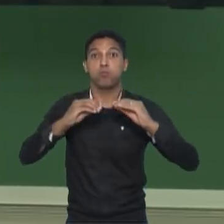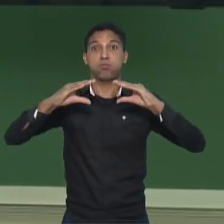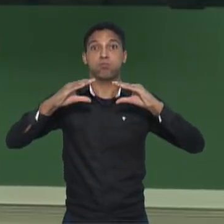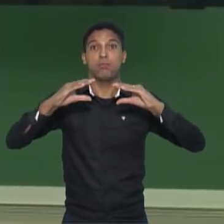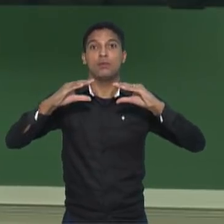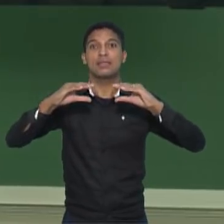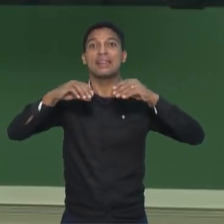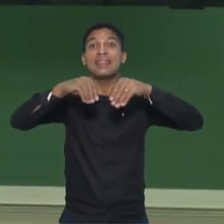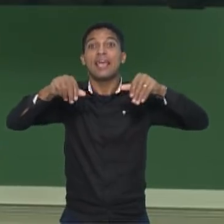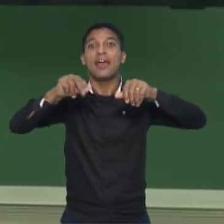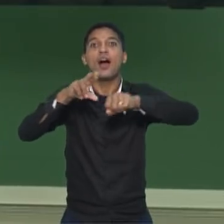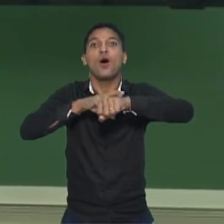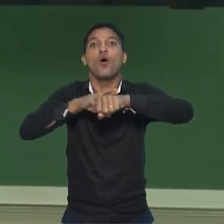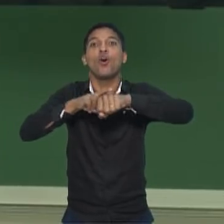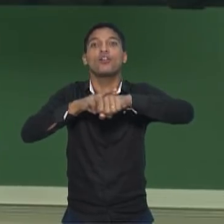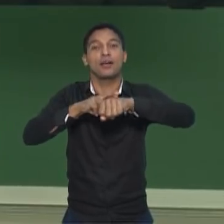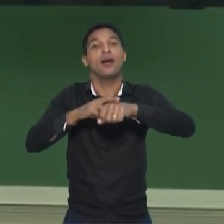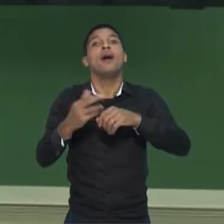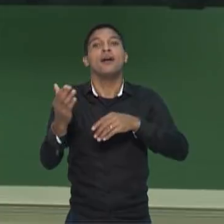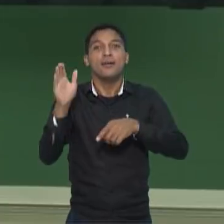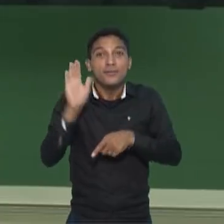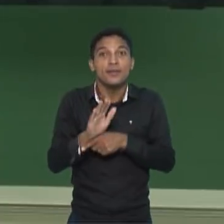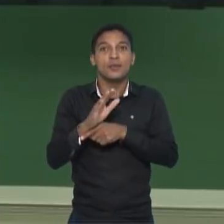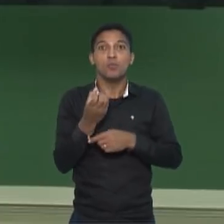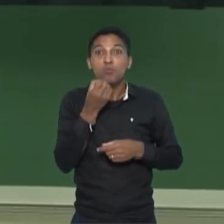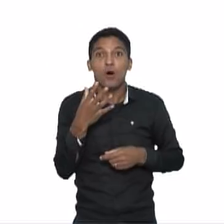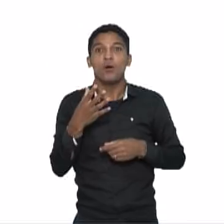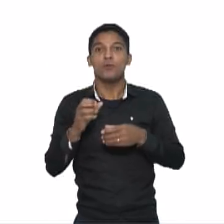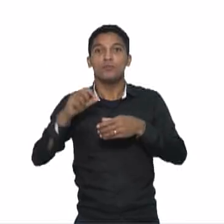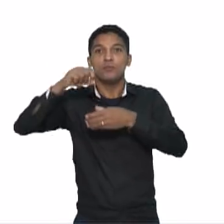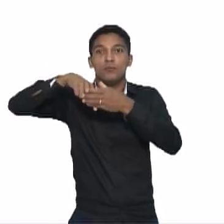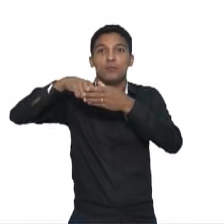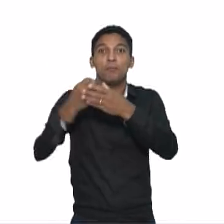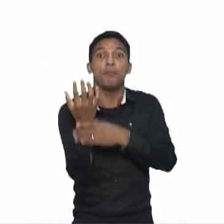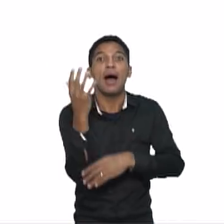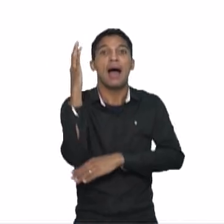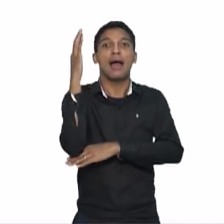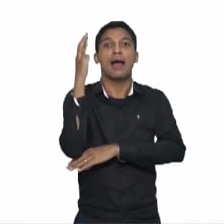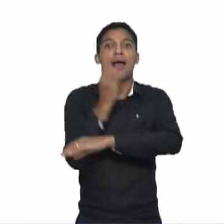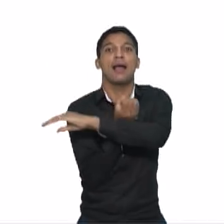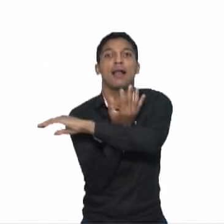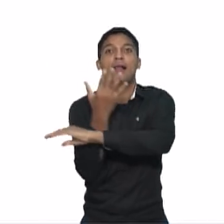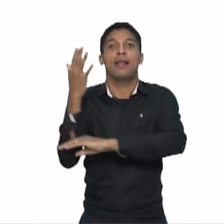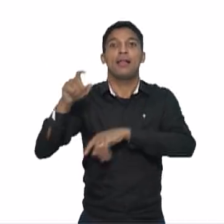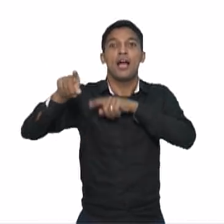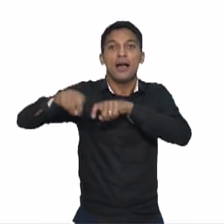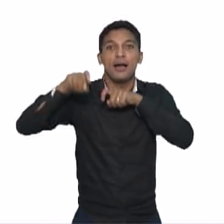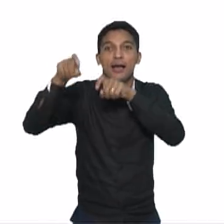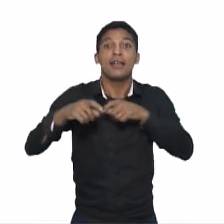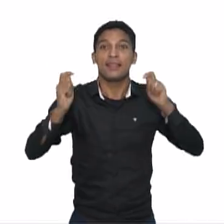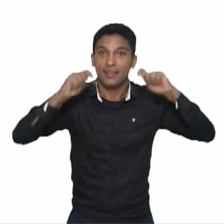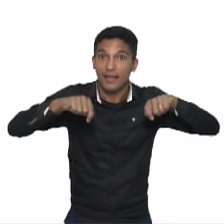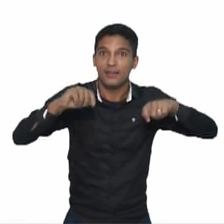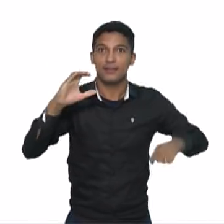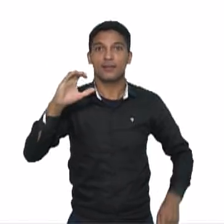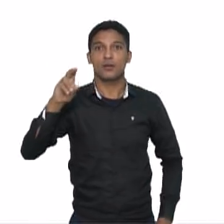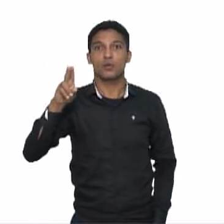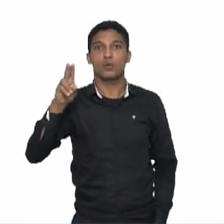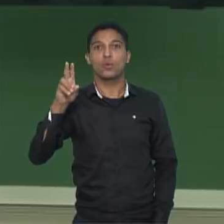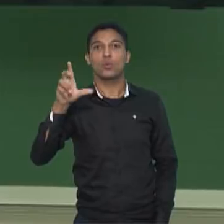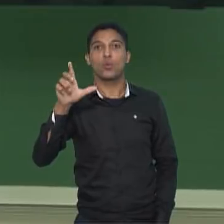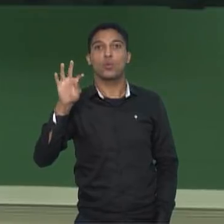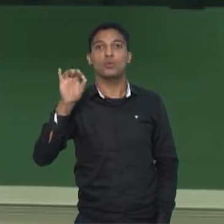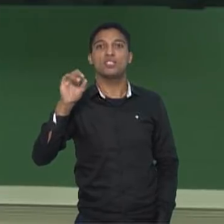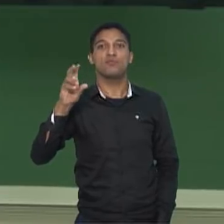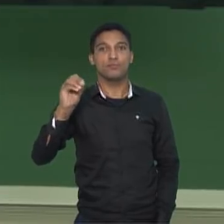Vamos ao próximo solo, o solo arenoso. Lembra o que para você?